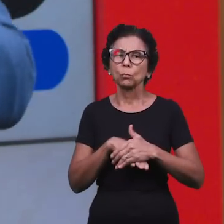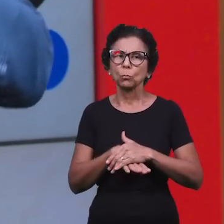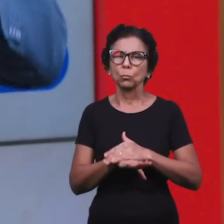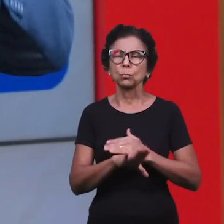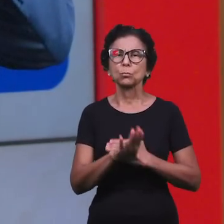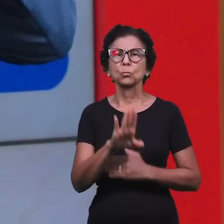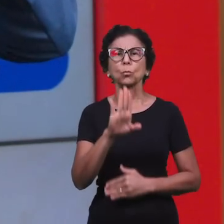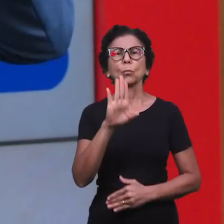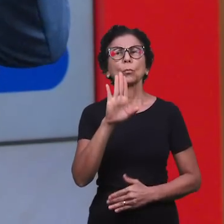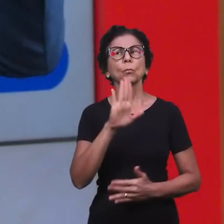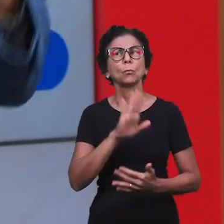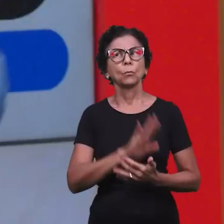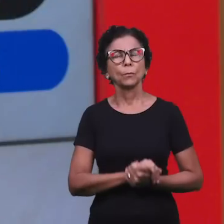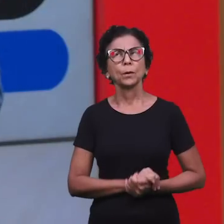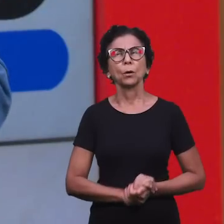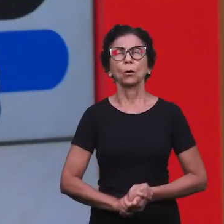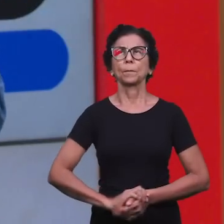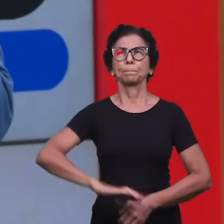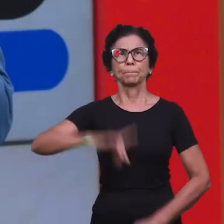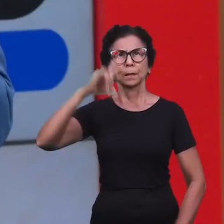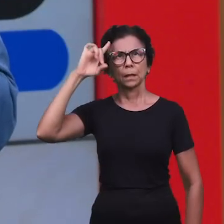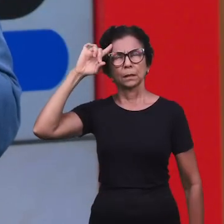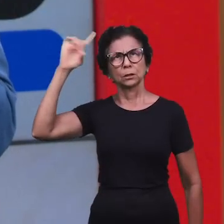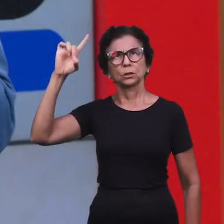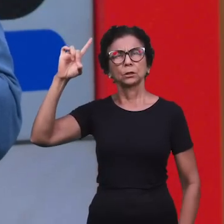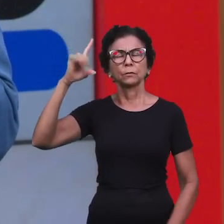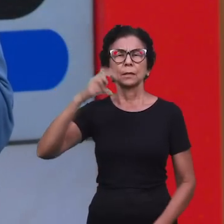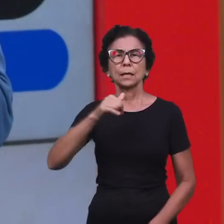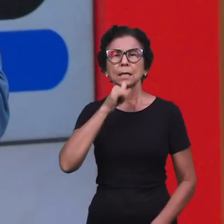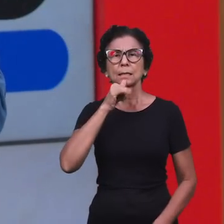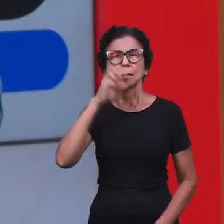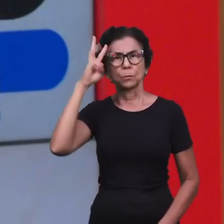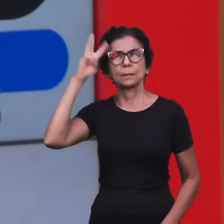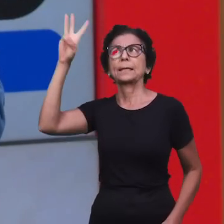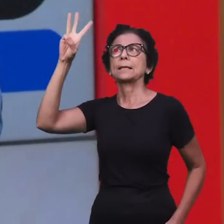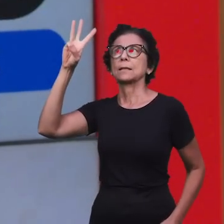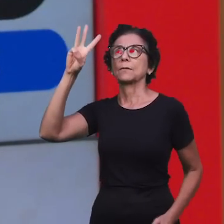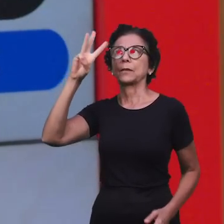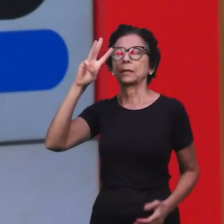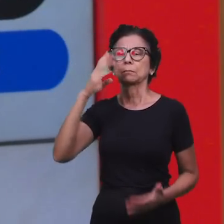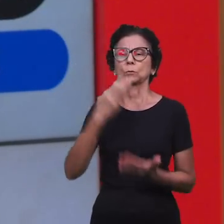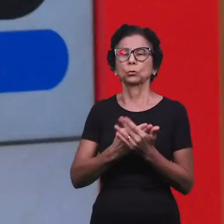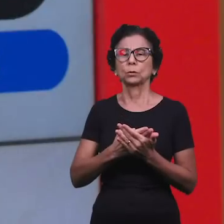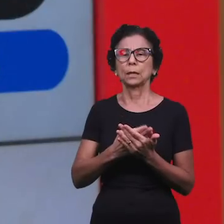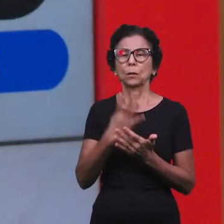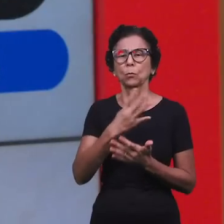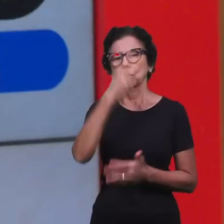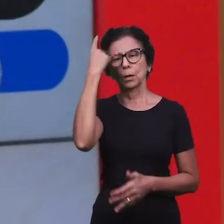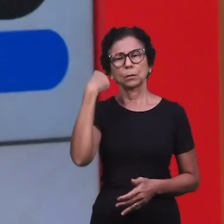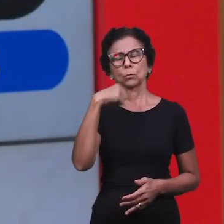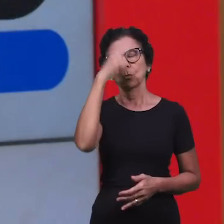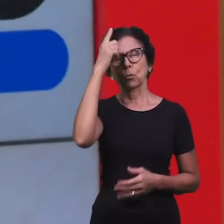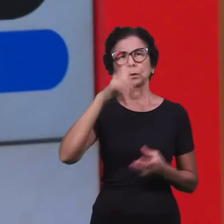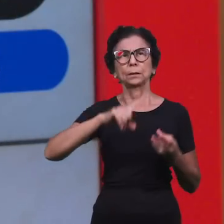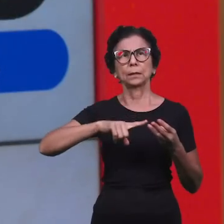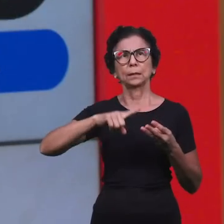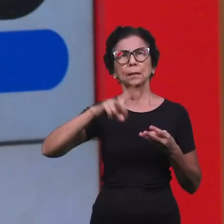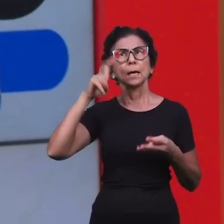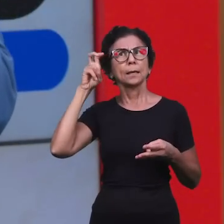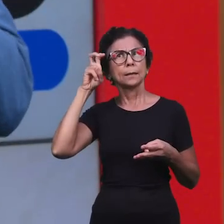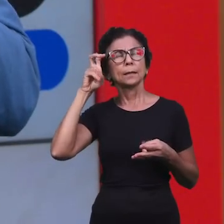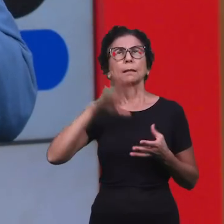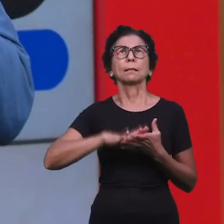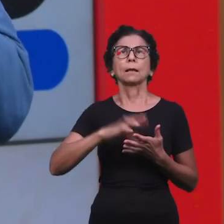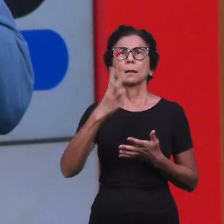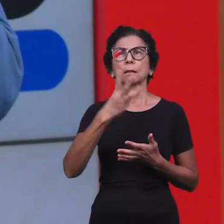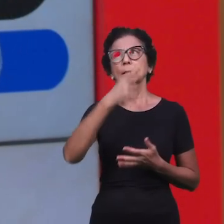Ó, determinado dia eu vou estudar 4 horas, tá ok. No outro eu consegui estudar 3 horas.